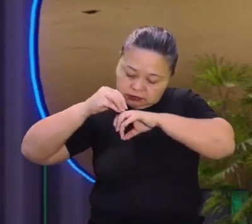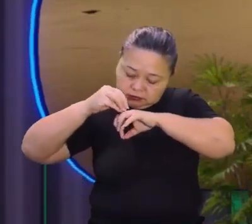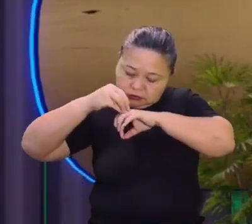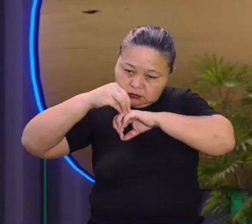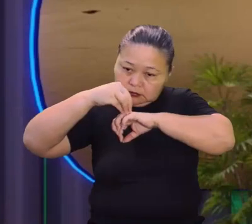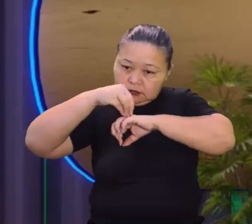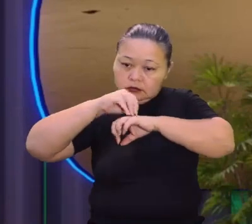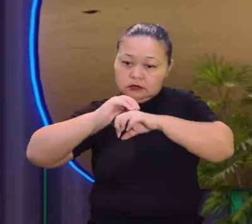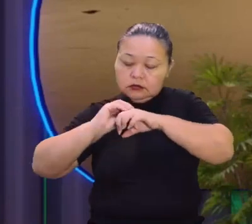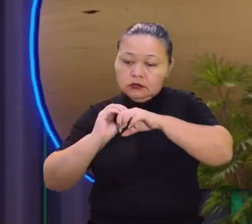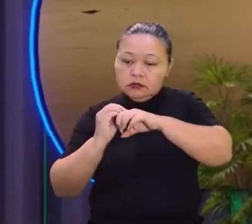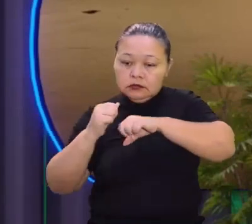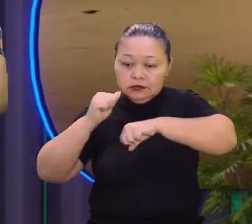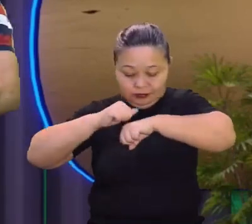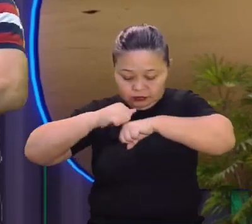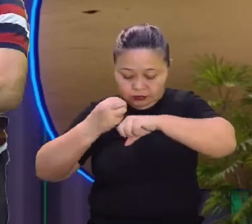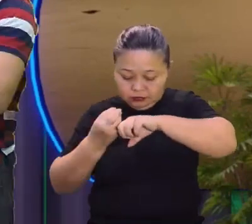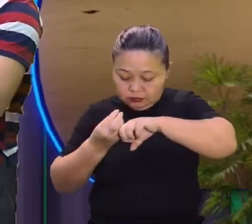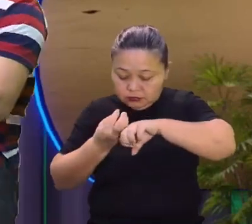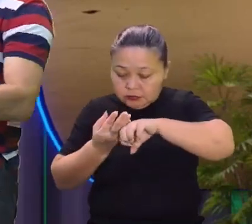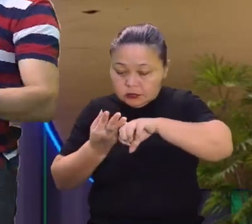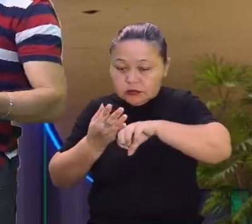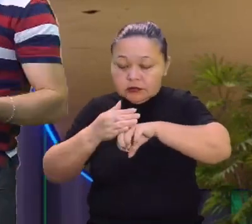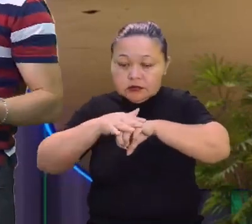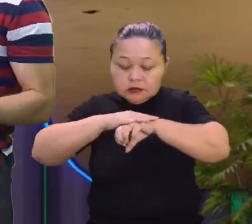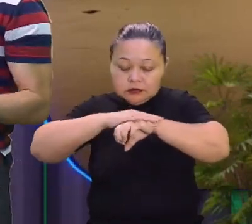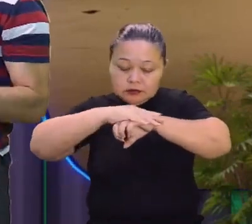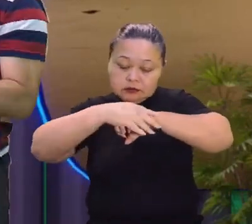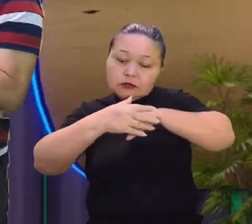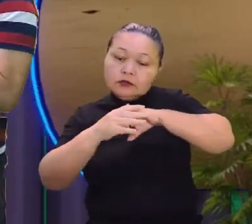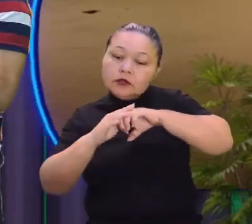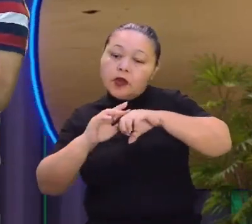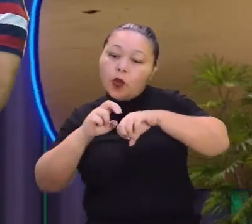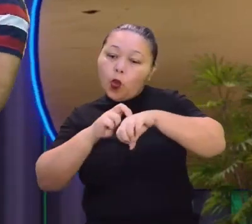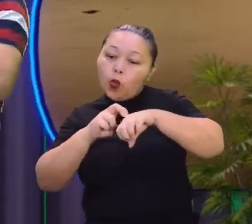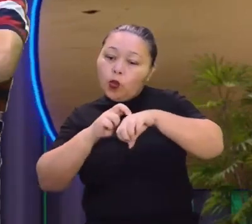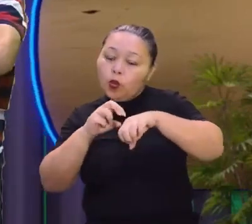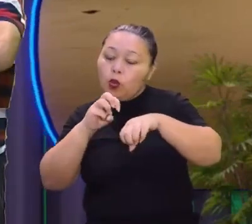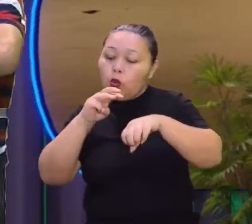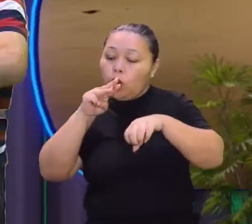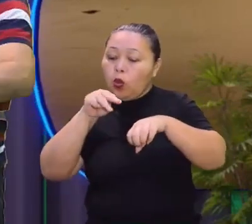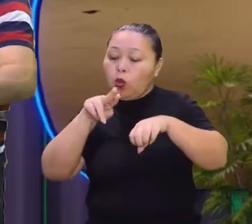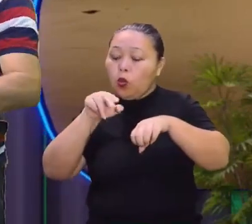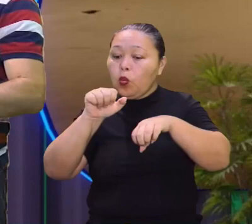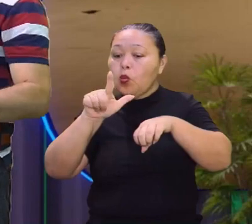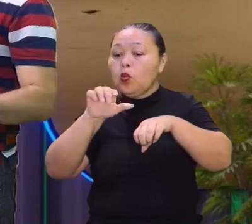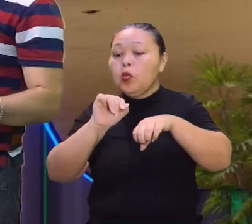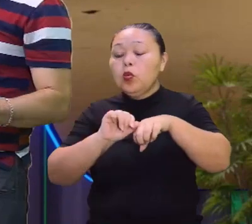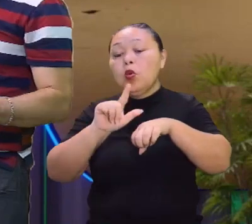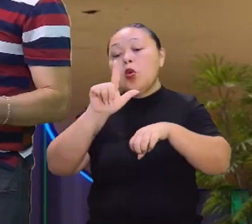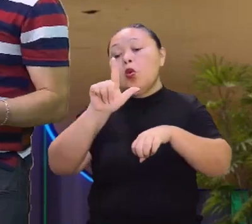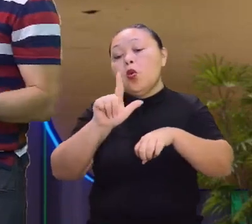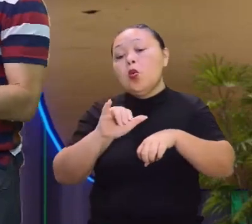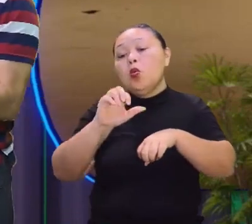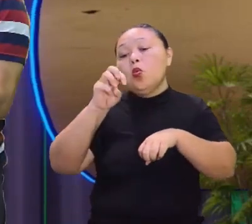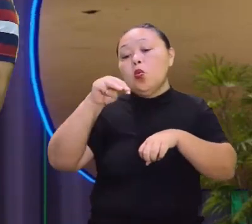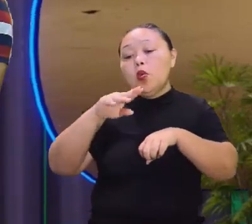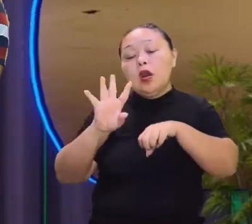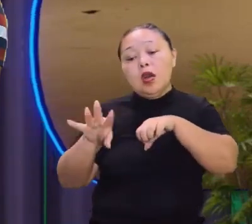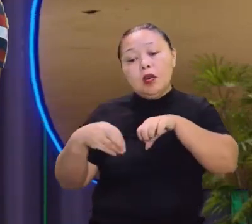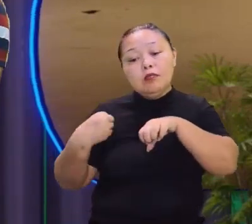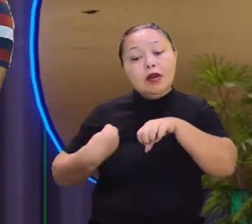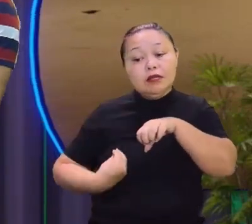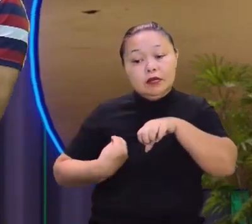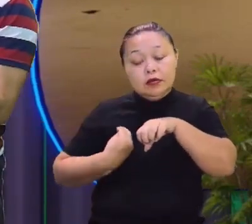atuar. Vai virar uma espécie de musgo ali em cima da rocha e vão atuar ali, um limo. Exato. É uma